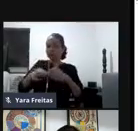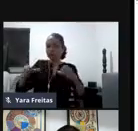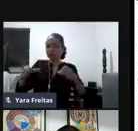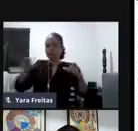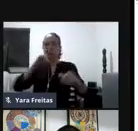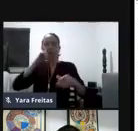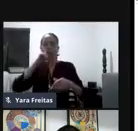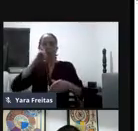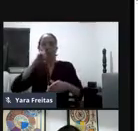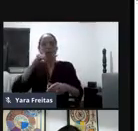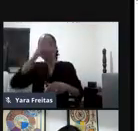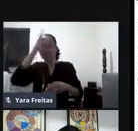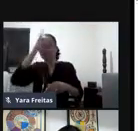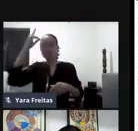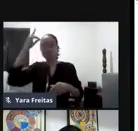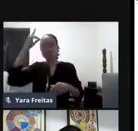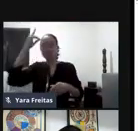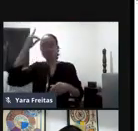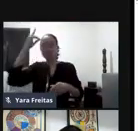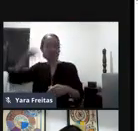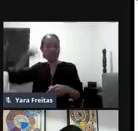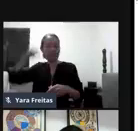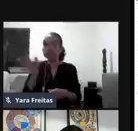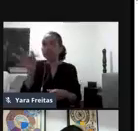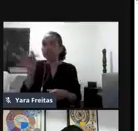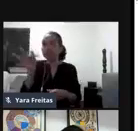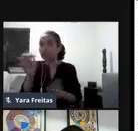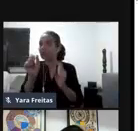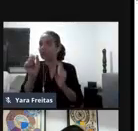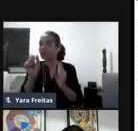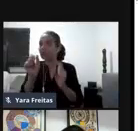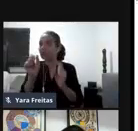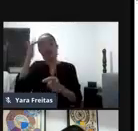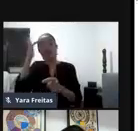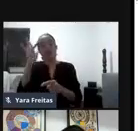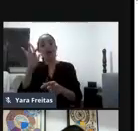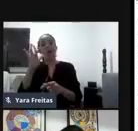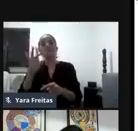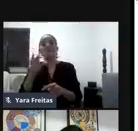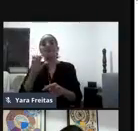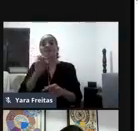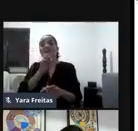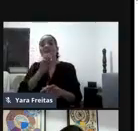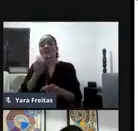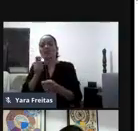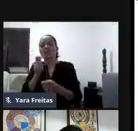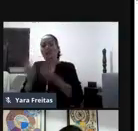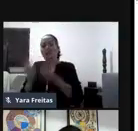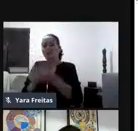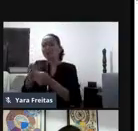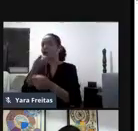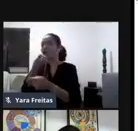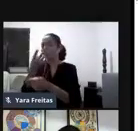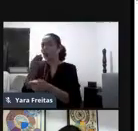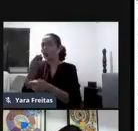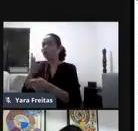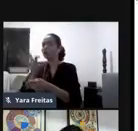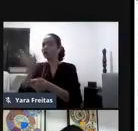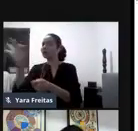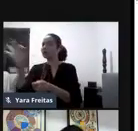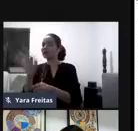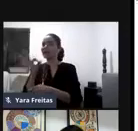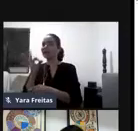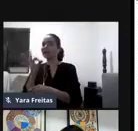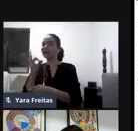você ter demência no futuro, tá? A gente ainda não sabe se o bom controle do diabetes reduz